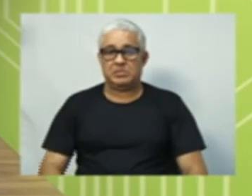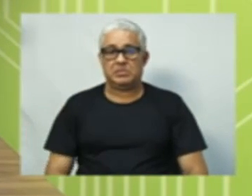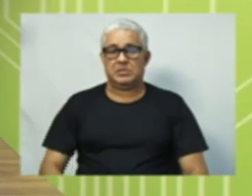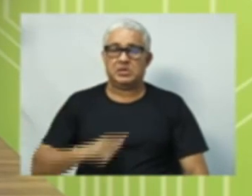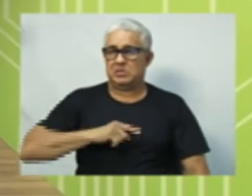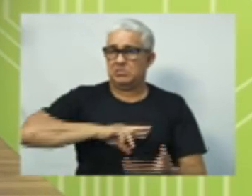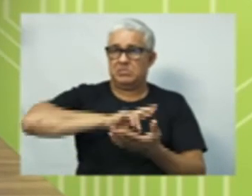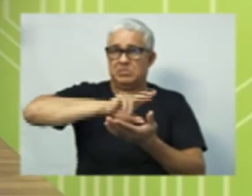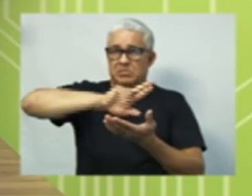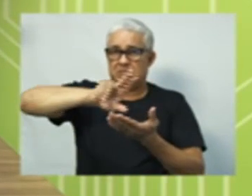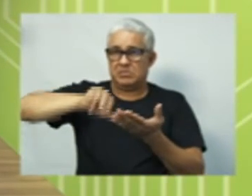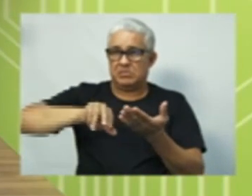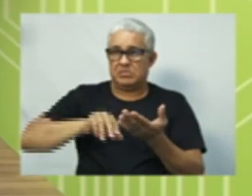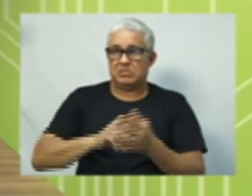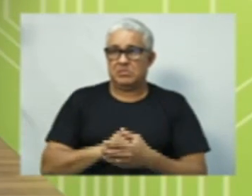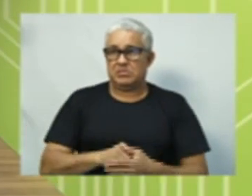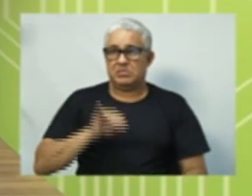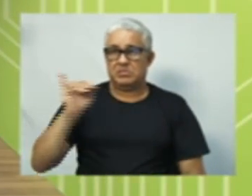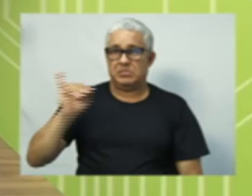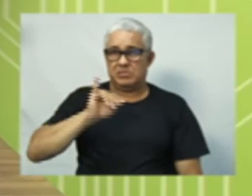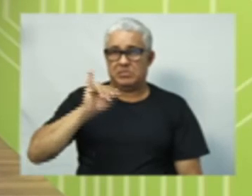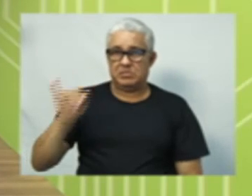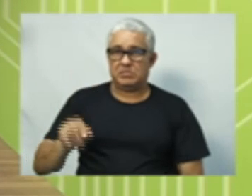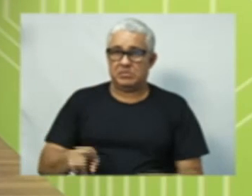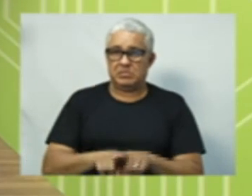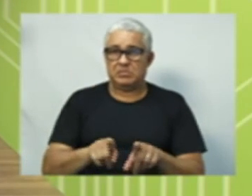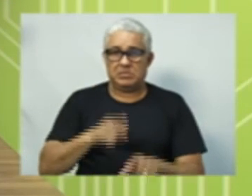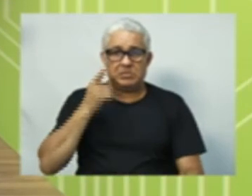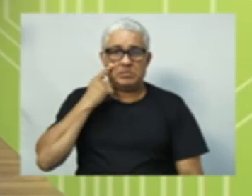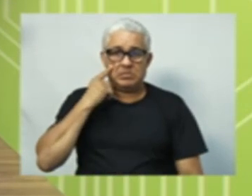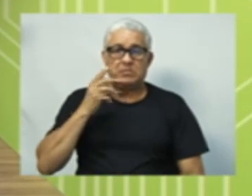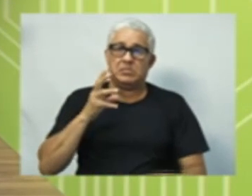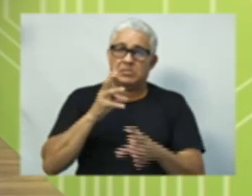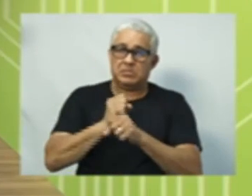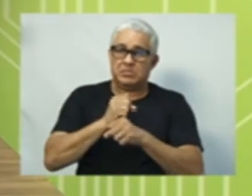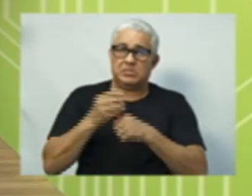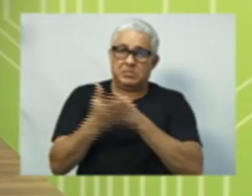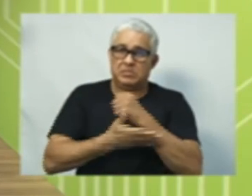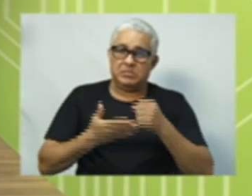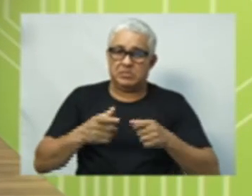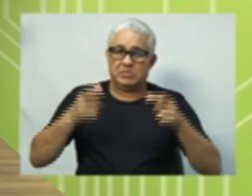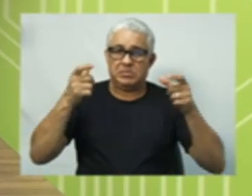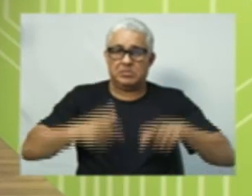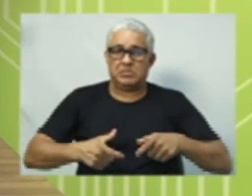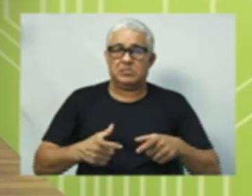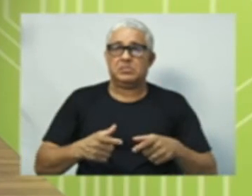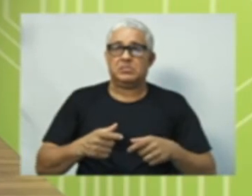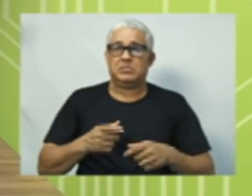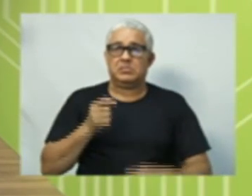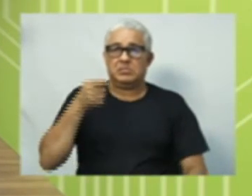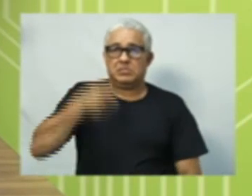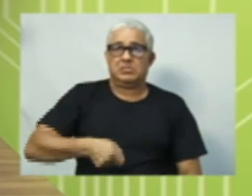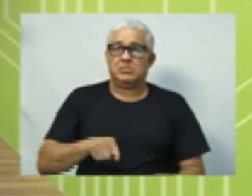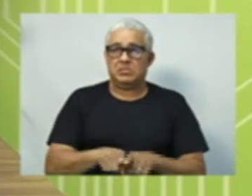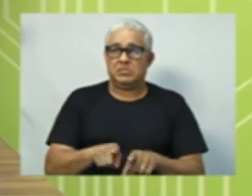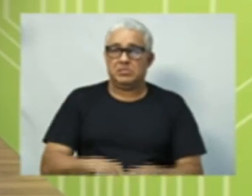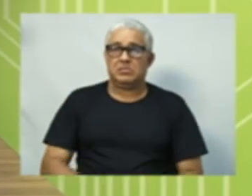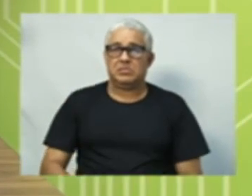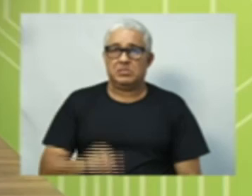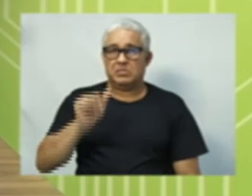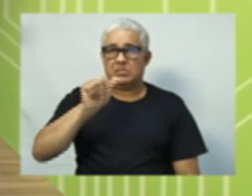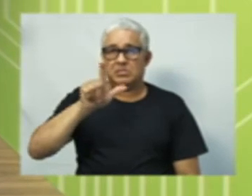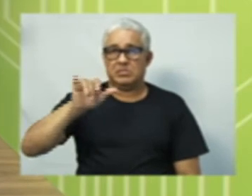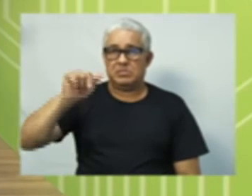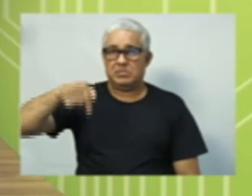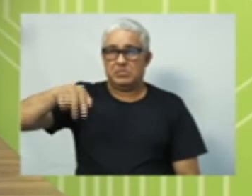outros tipos, imposto sobre importação. Verificamos a base de cálculo, aonde será cobrada. Verificamos a alíquota,